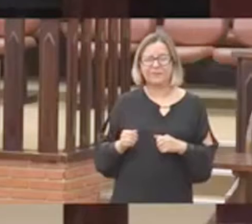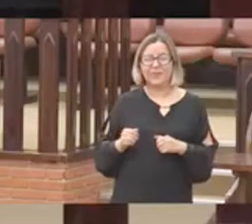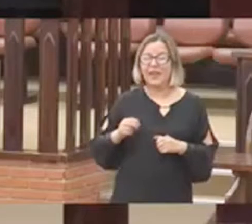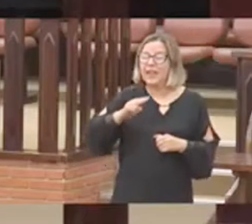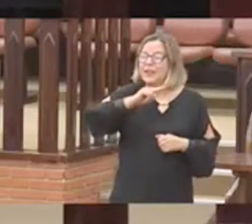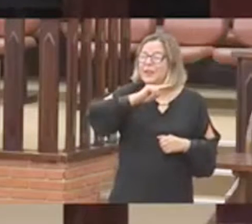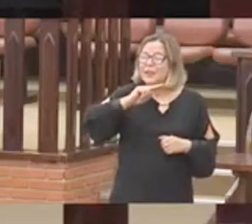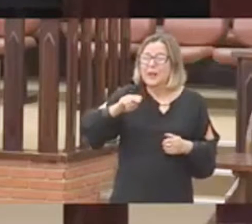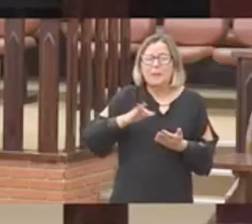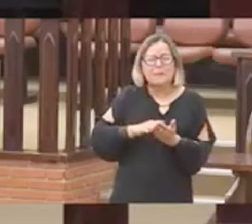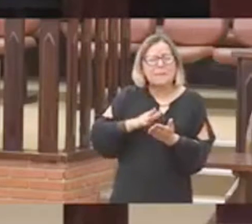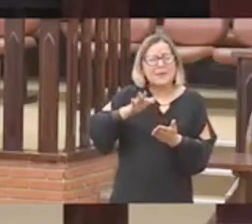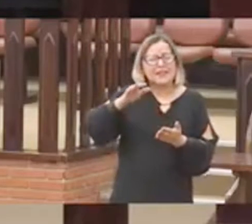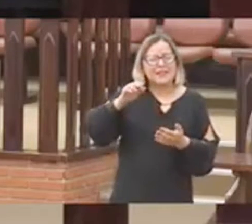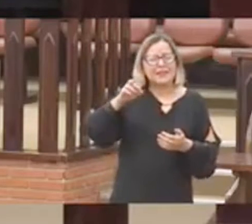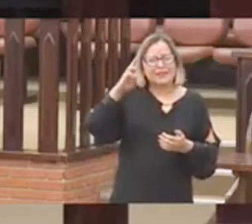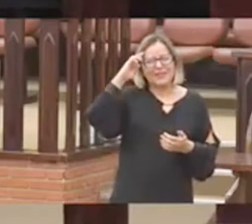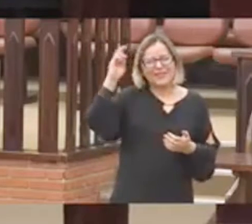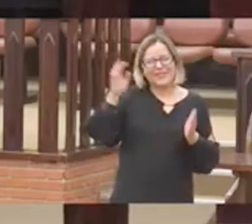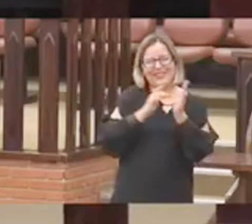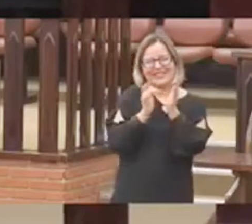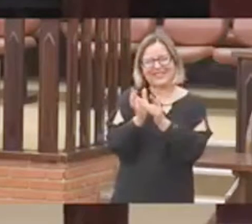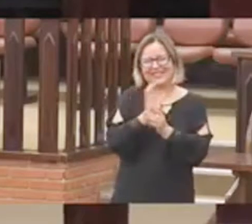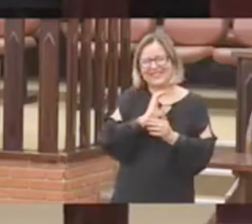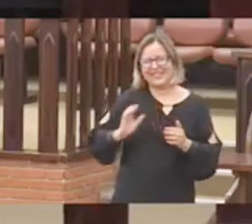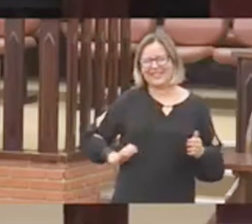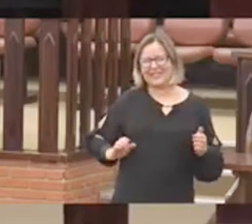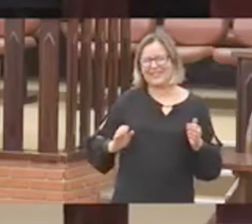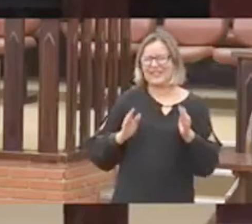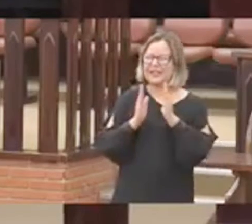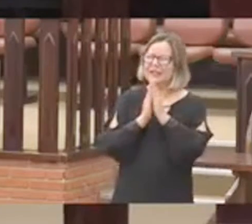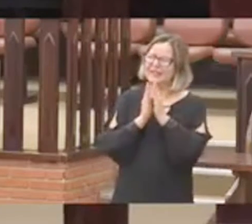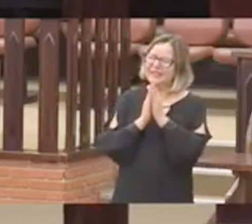Senhor Jesus Cristo que nós oramos. Amém.